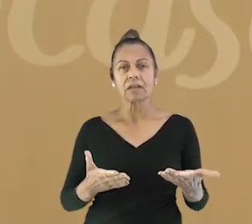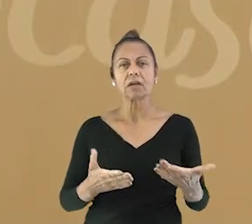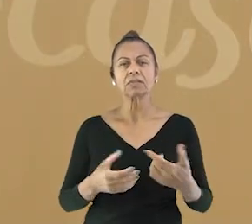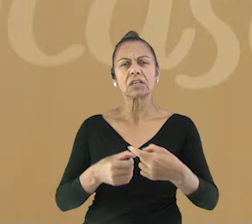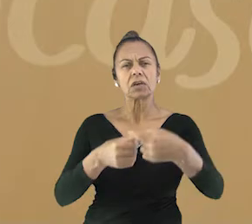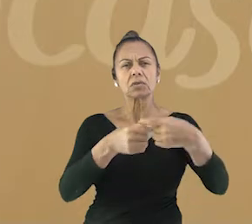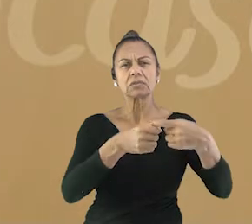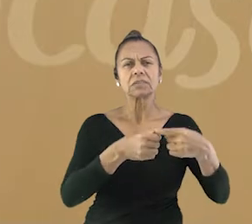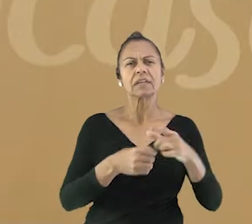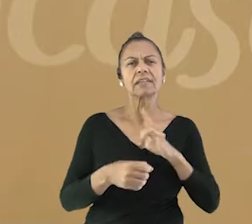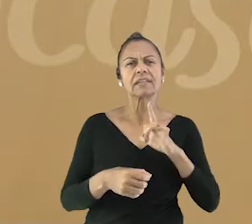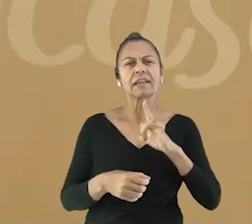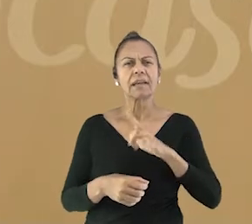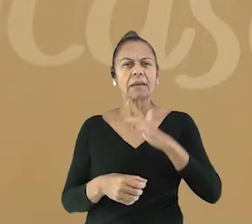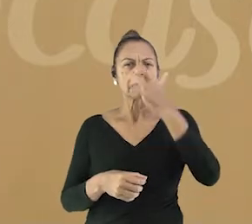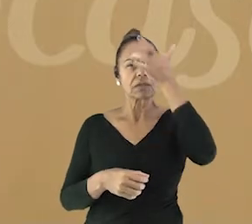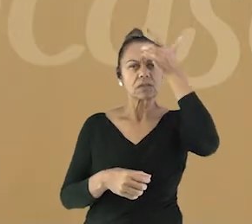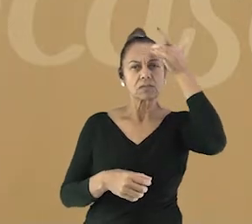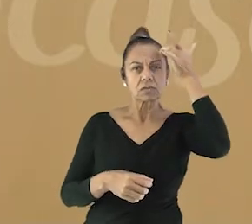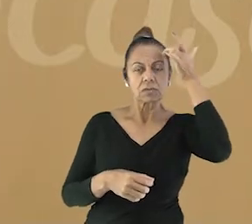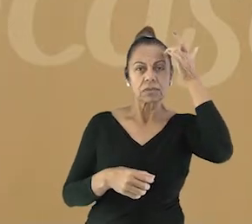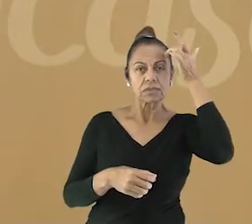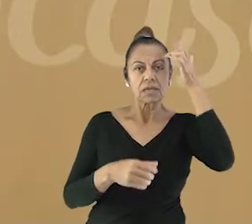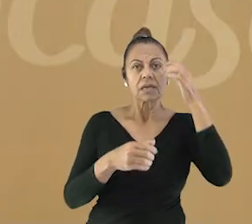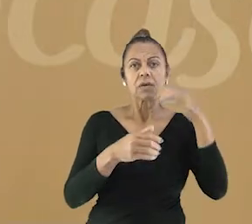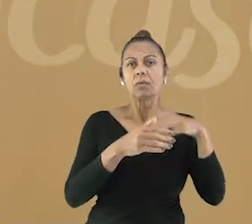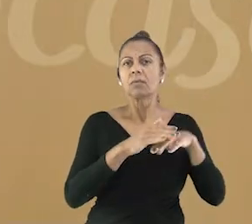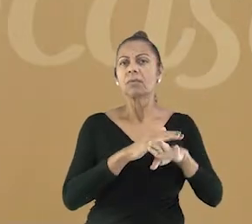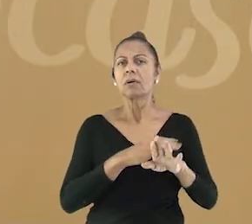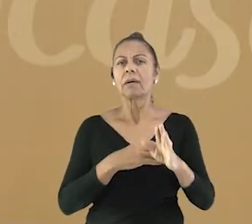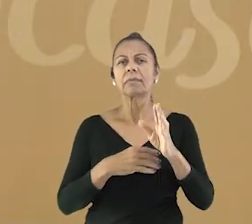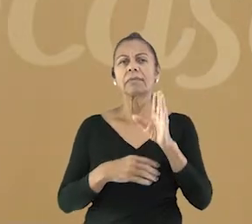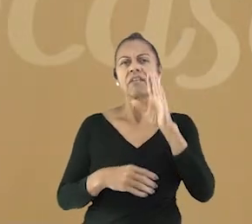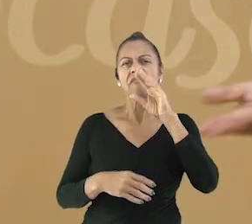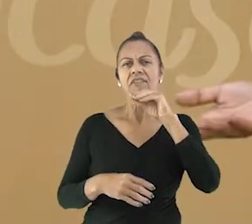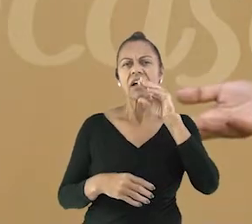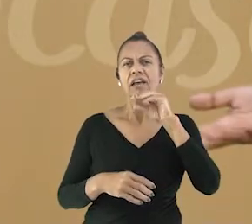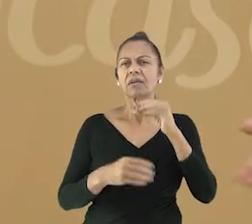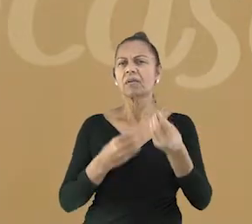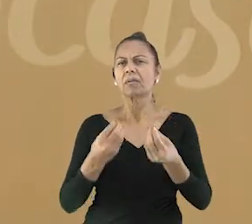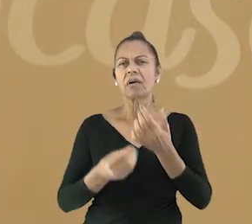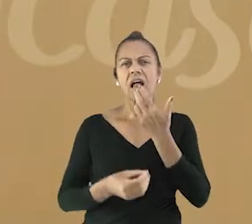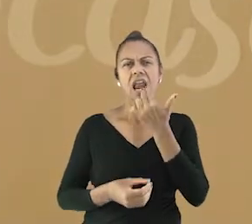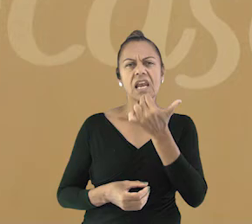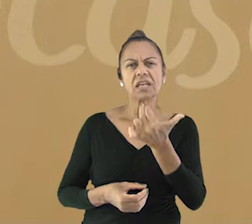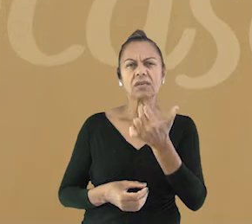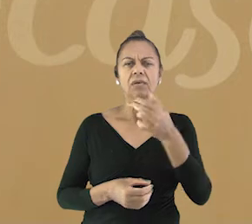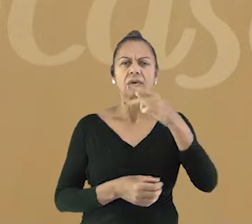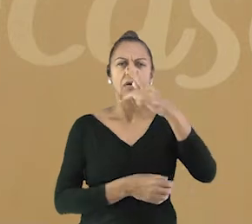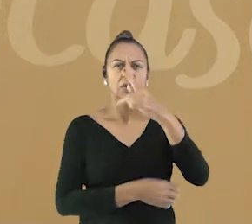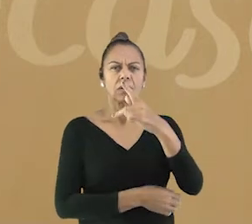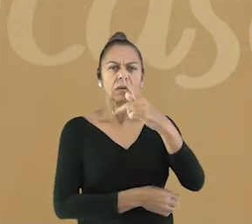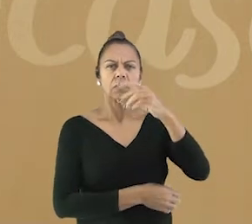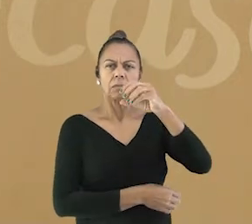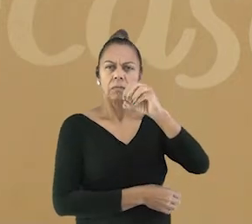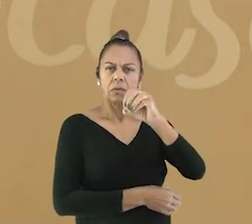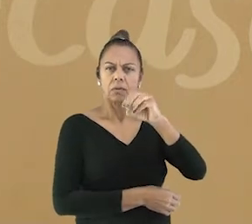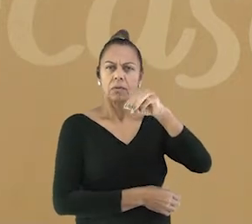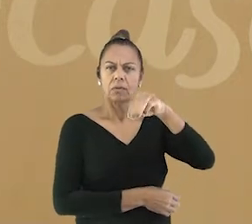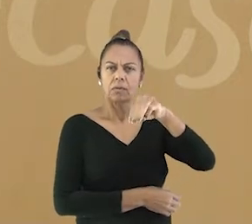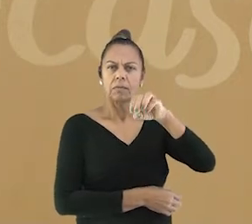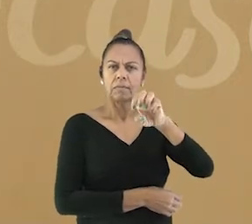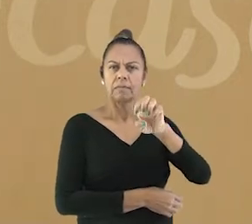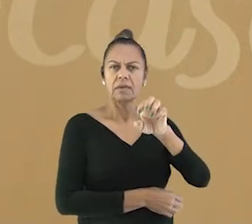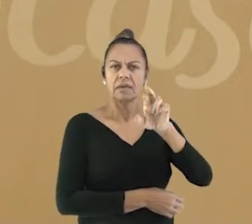exemplo, algumas pessoas têm o hábito de falar em pomerano. Mas o que é pomerano? Você sabe?